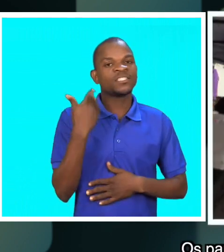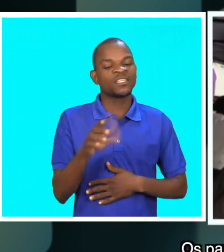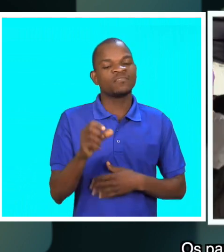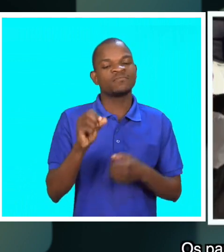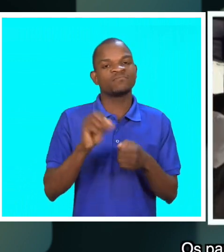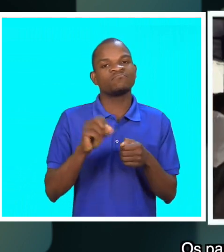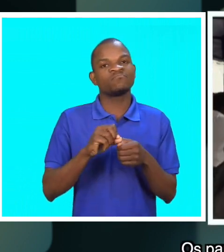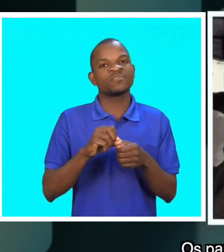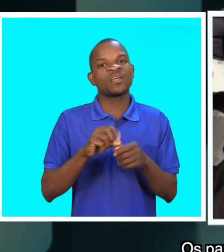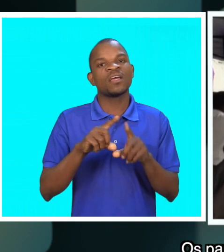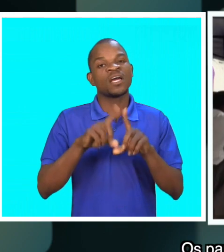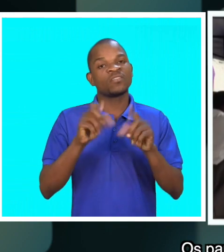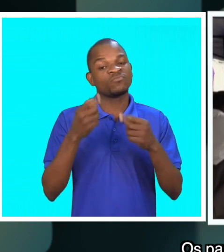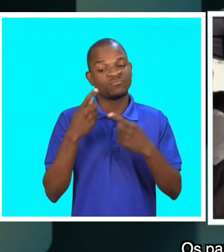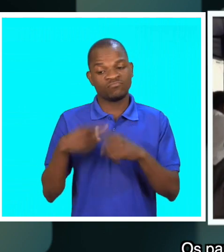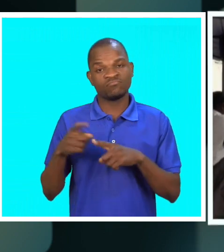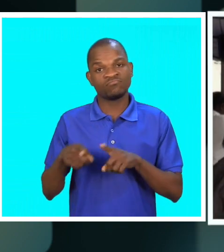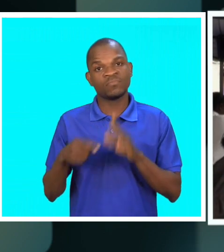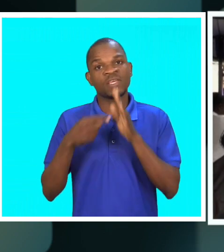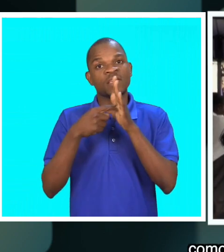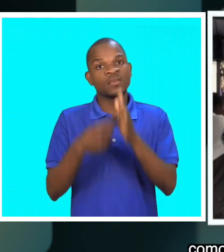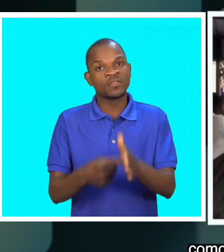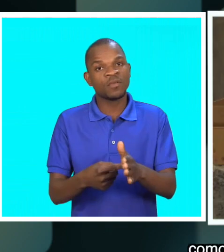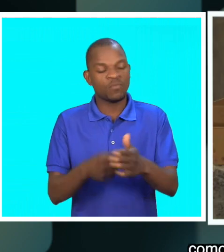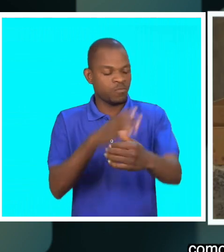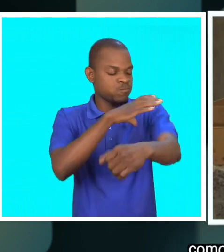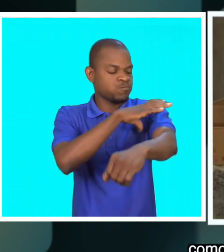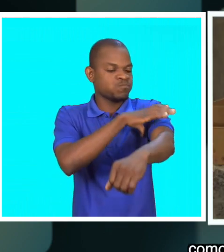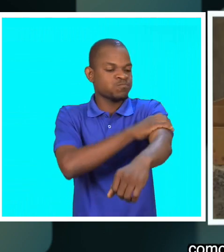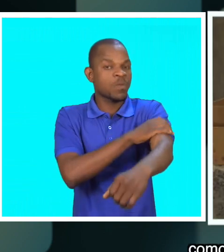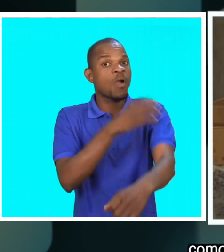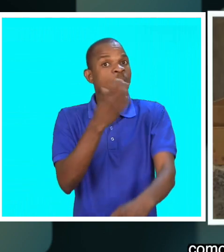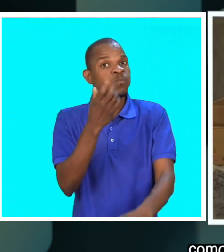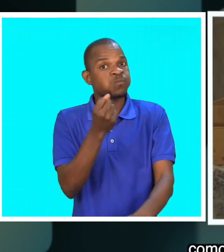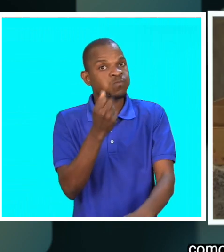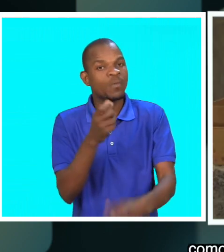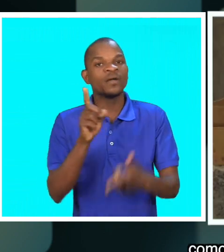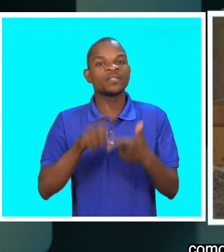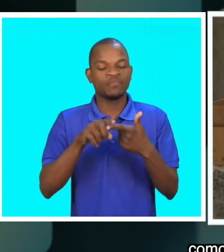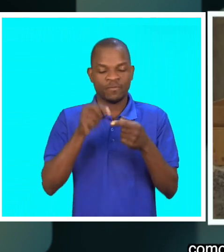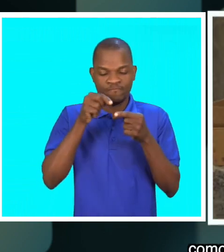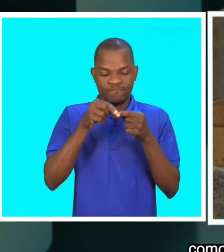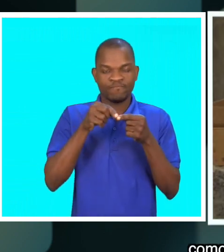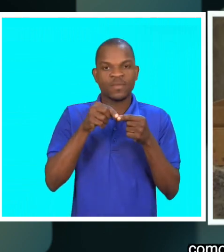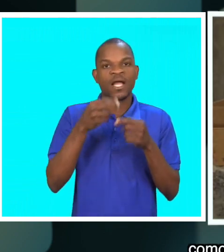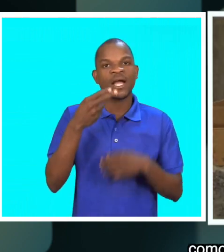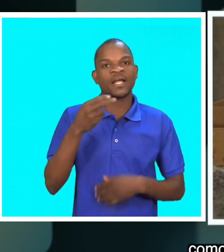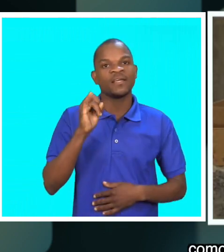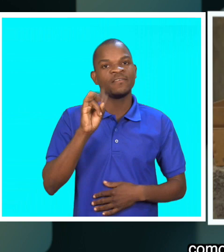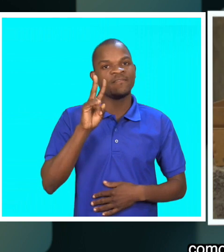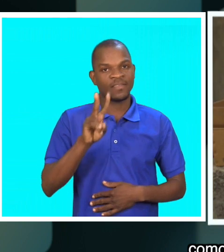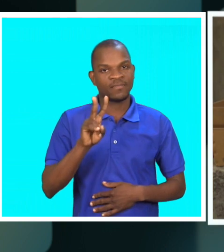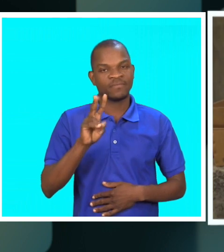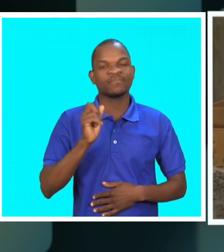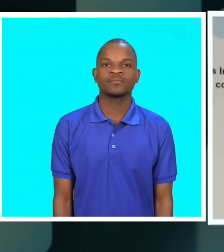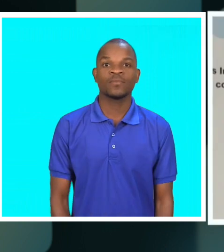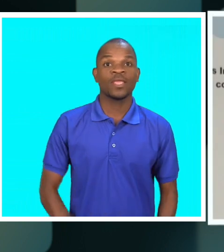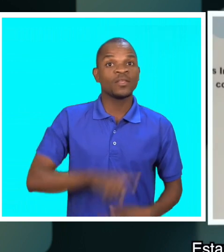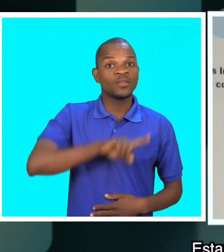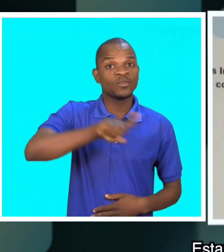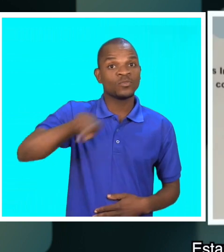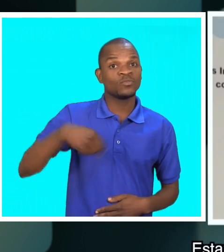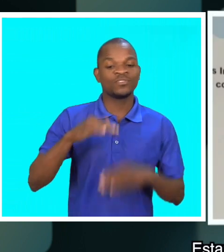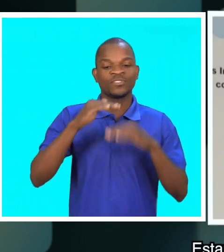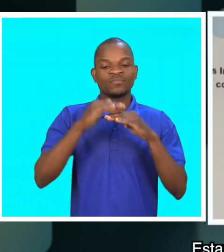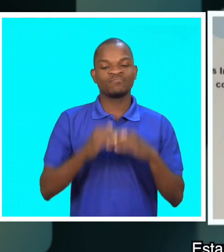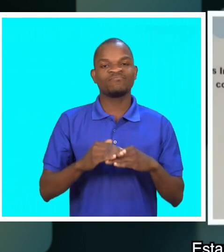acesso a serviços de saúde, como medição arterial e testagem do HIV. Nós